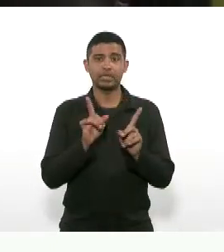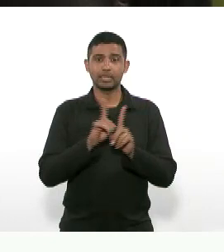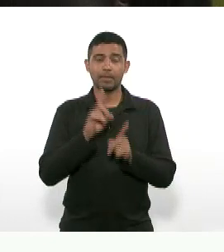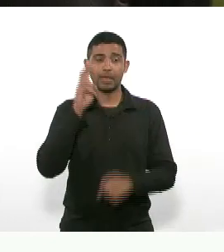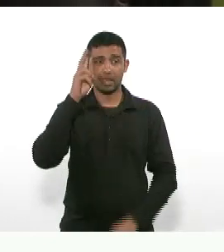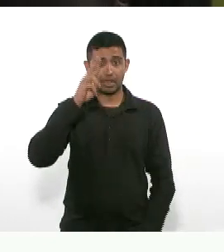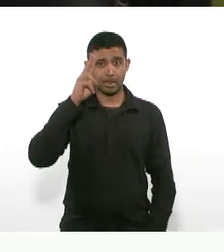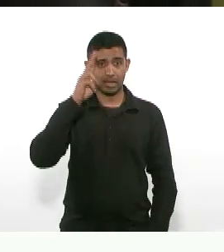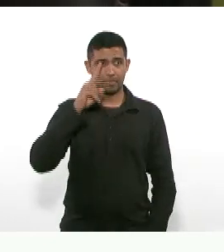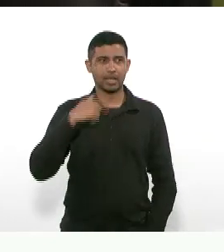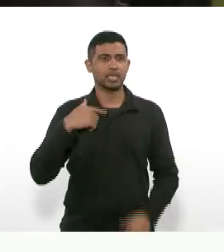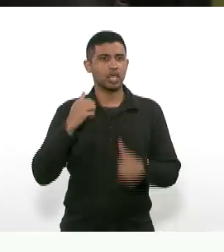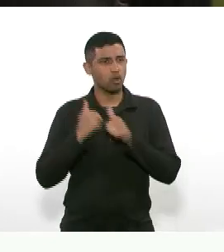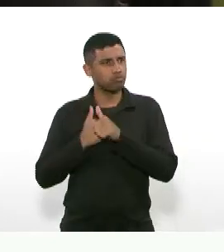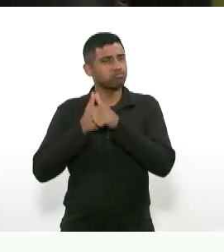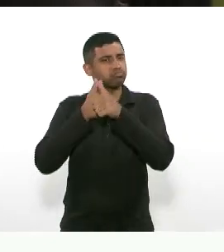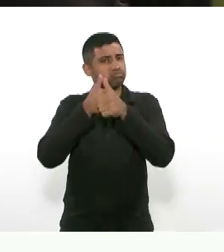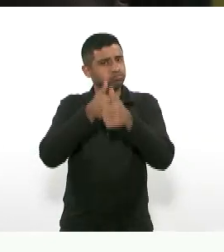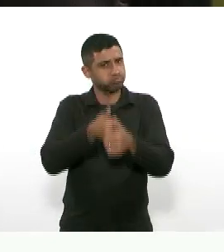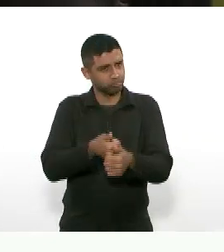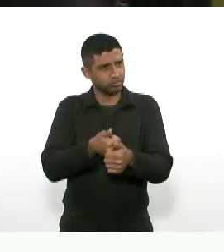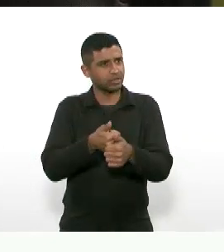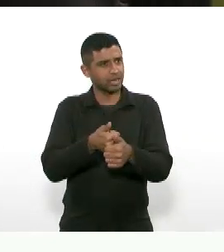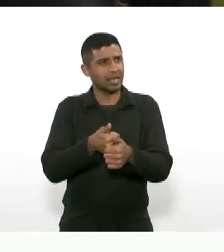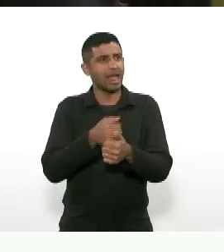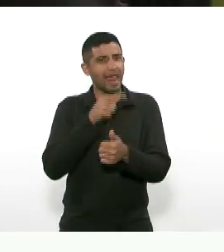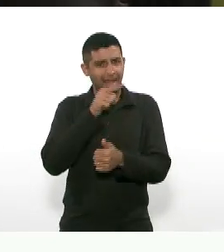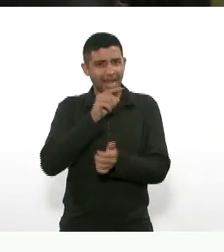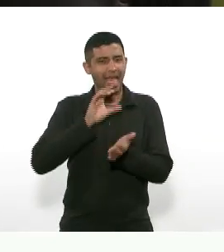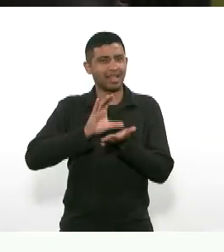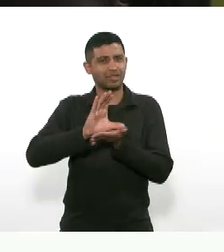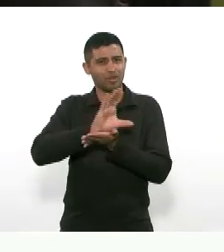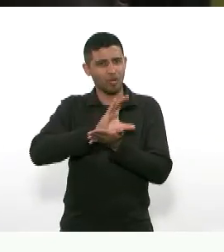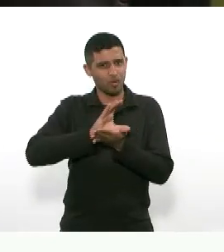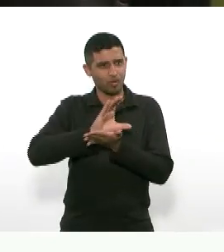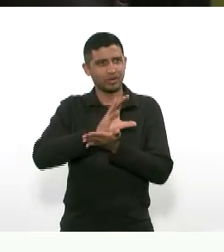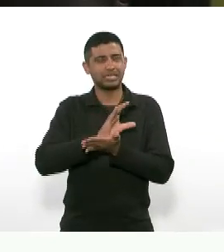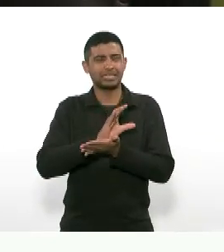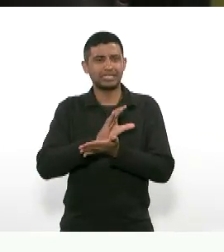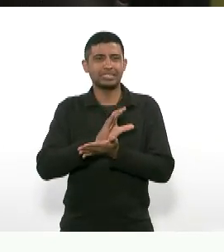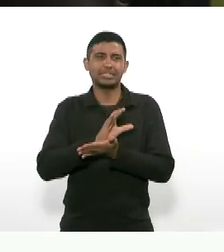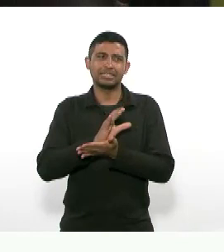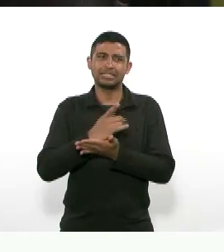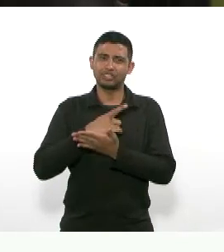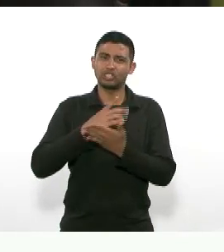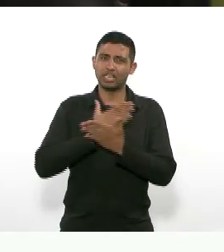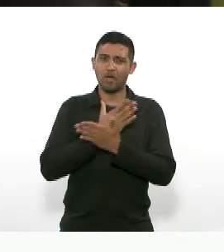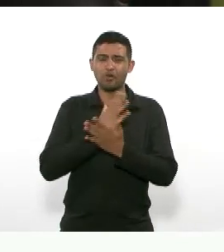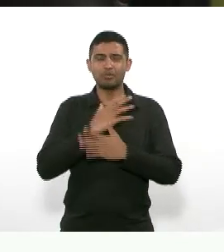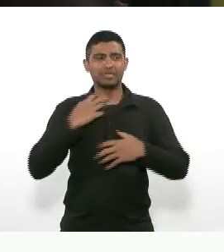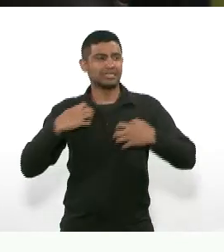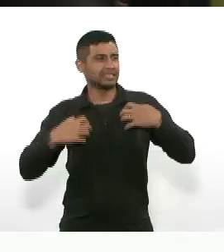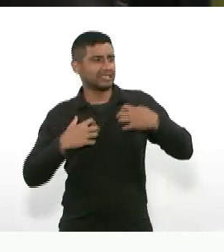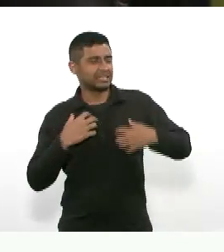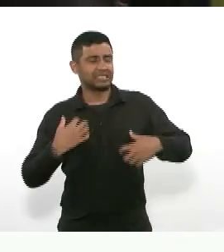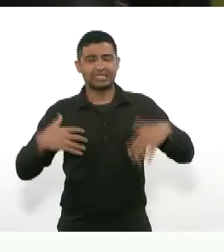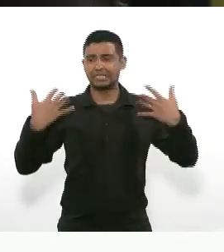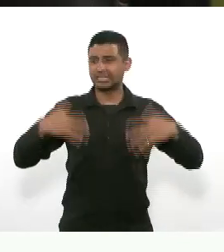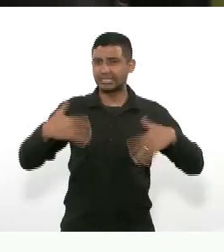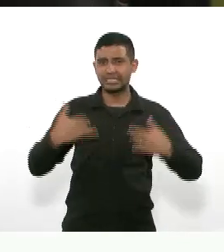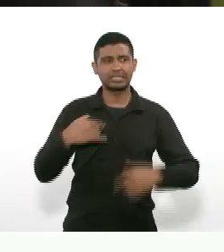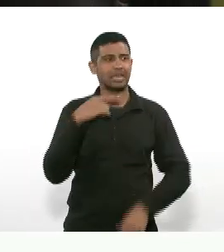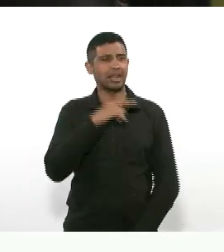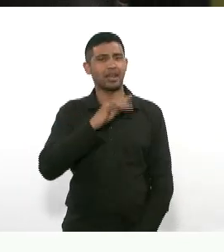que acompanhei de perto, exatamente nesse conselho, as angústias da Firjan, né? E